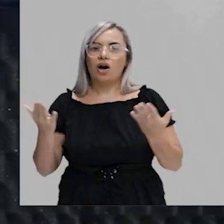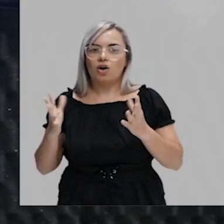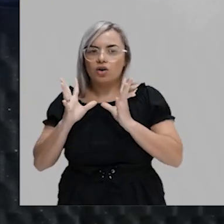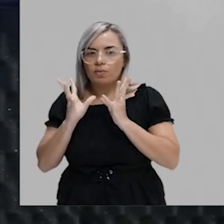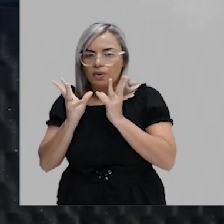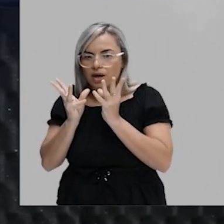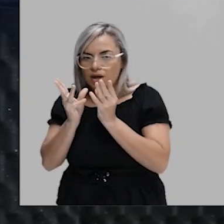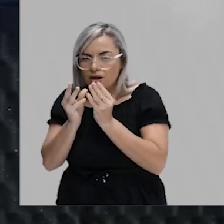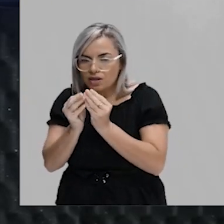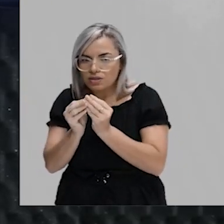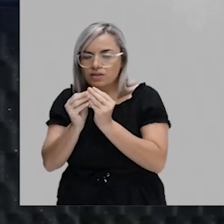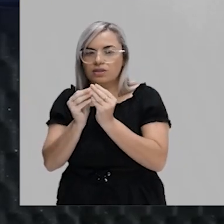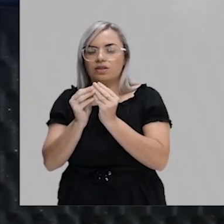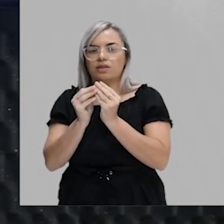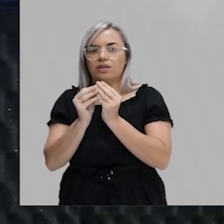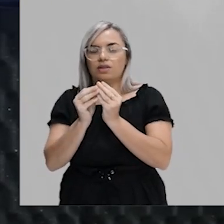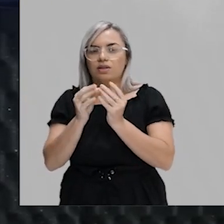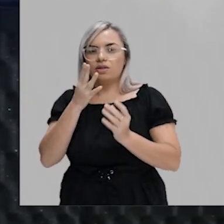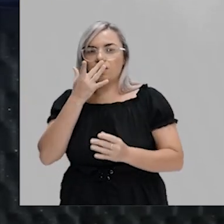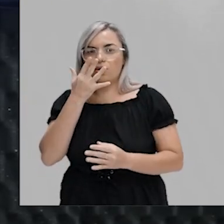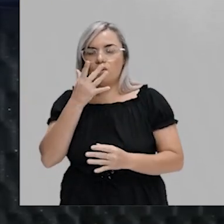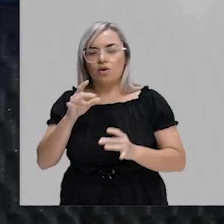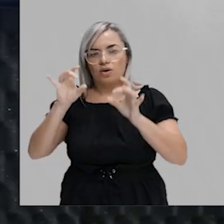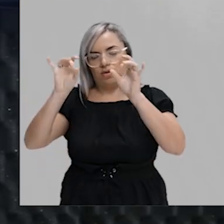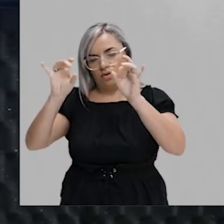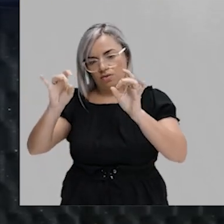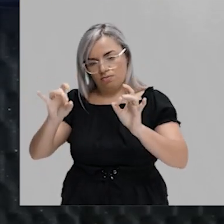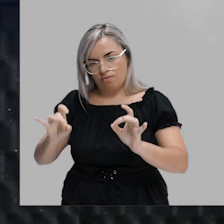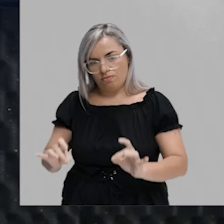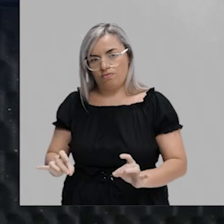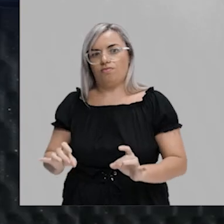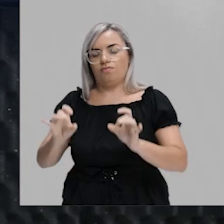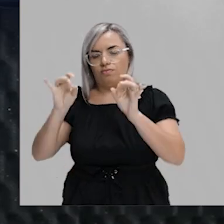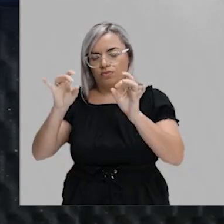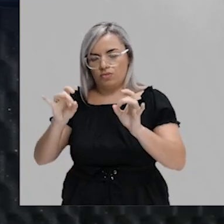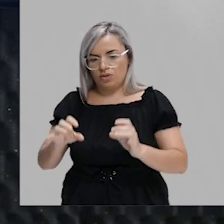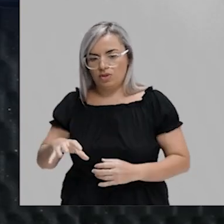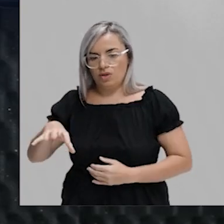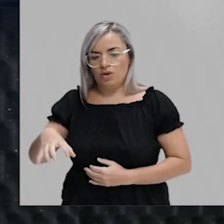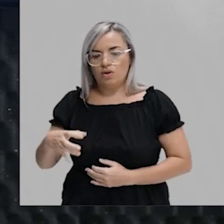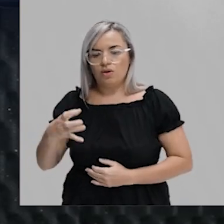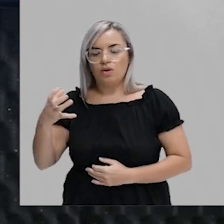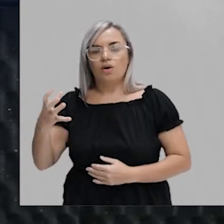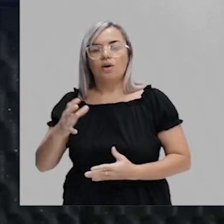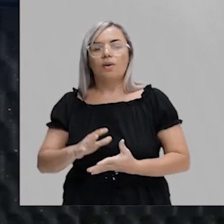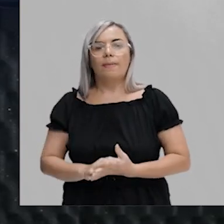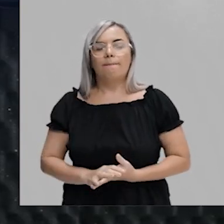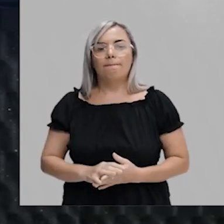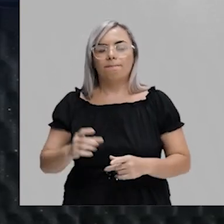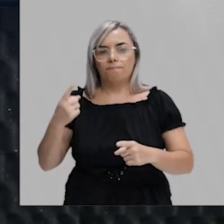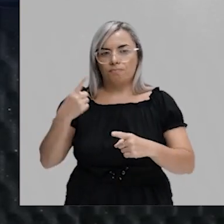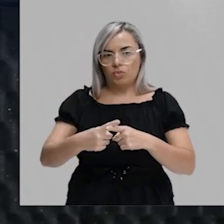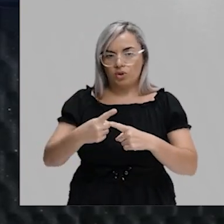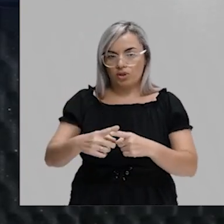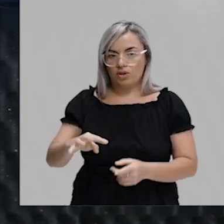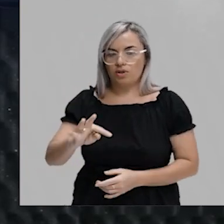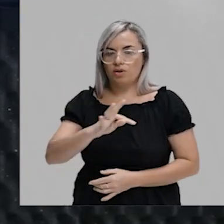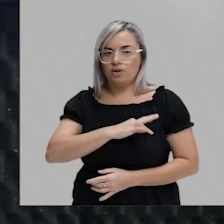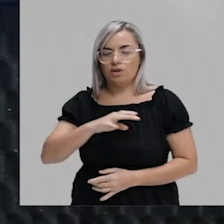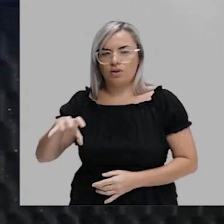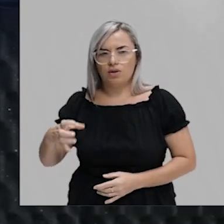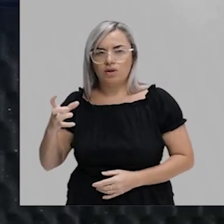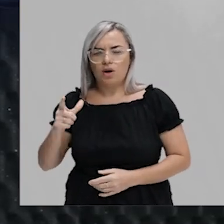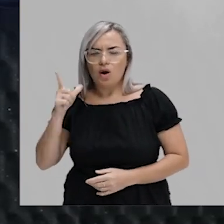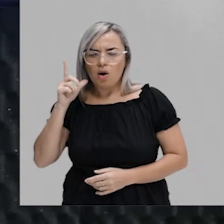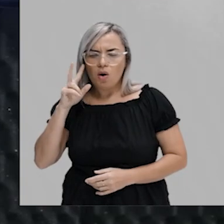especial. Esse corante especial vai servir para que quando acontecer a técnica, a gente vai